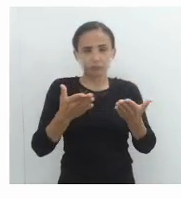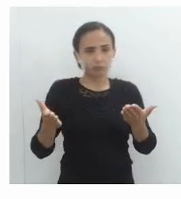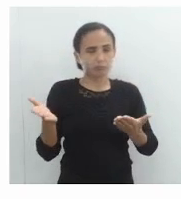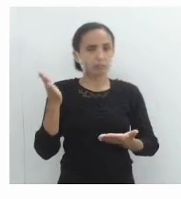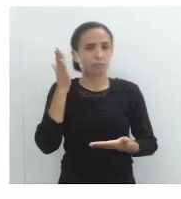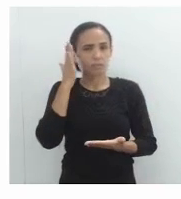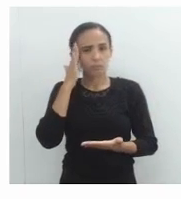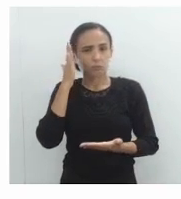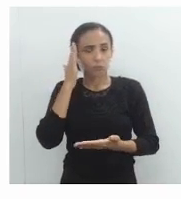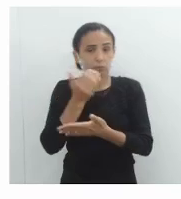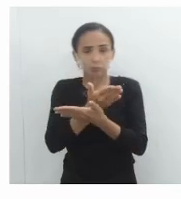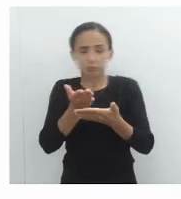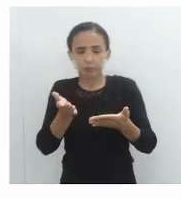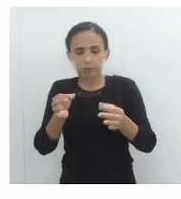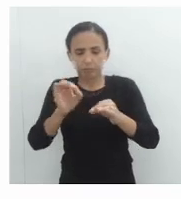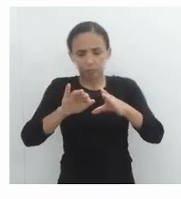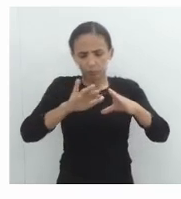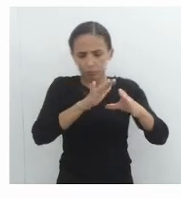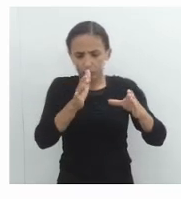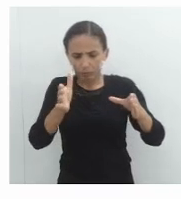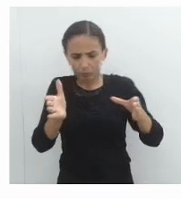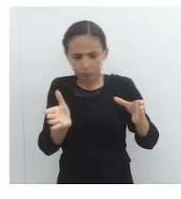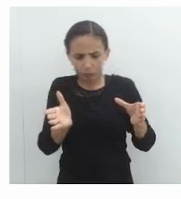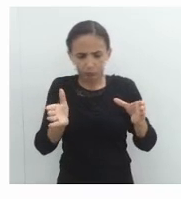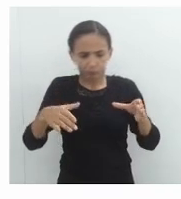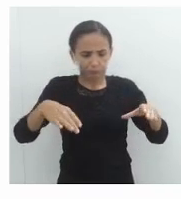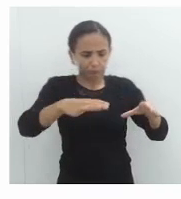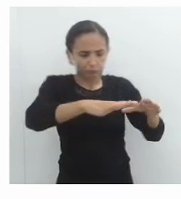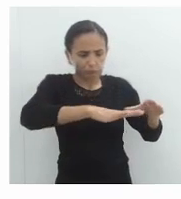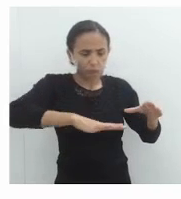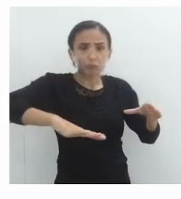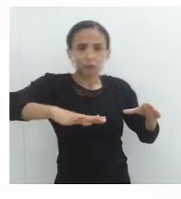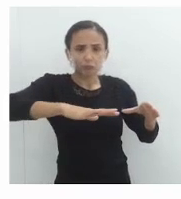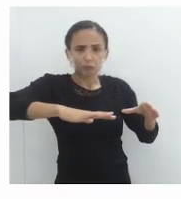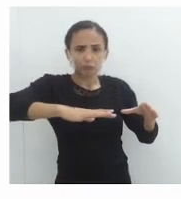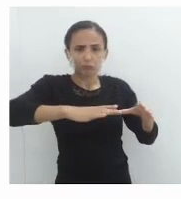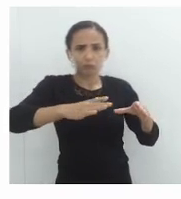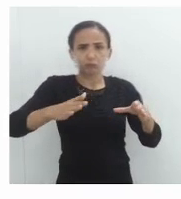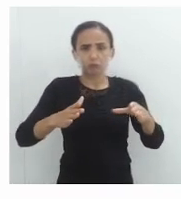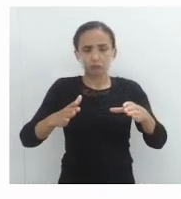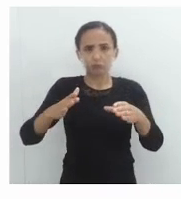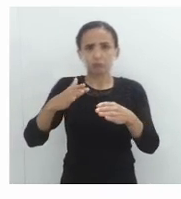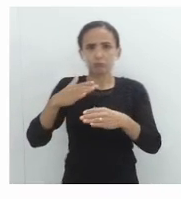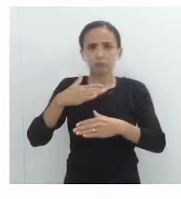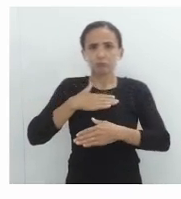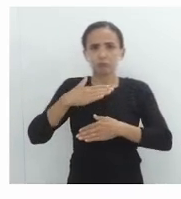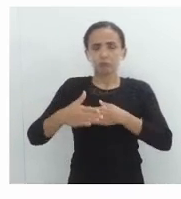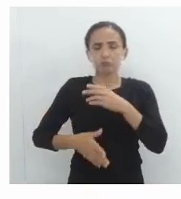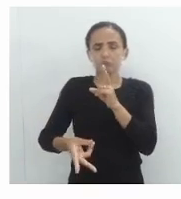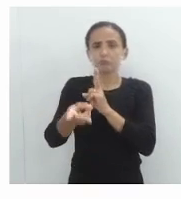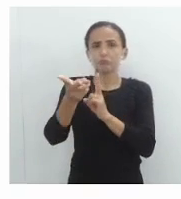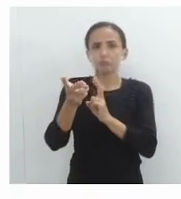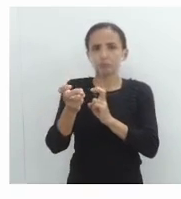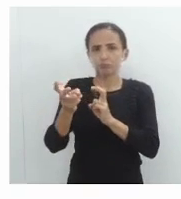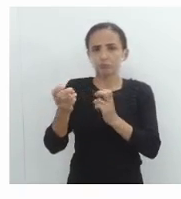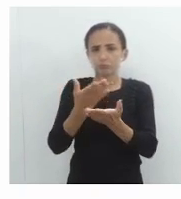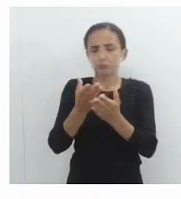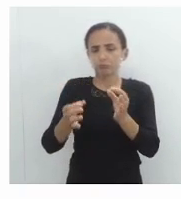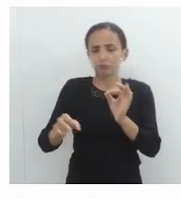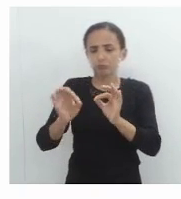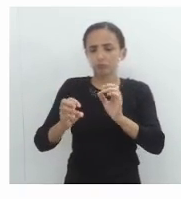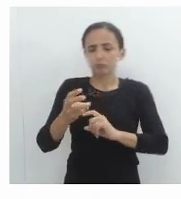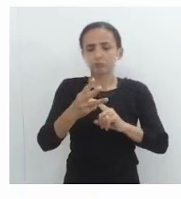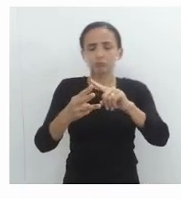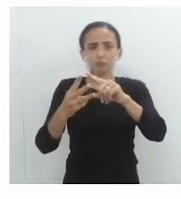vai formar o volume dos objetos. Então, o espaço tridimensional, os corpos e os objetos são percebidos através dessas três